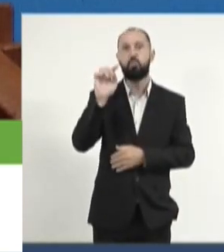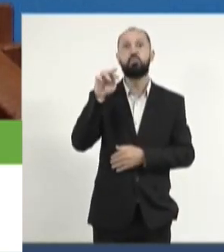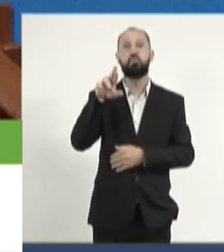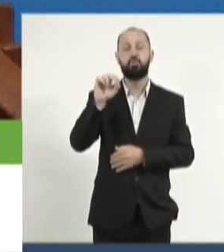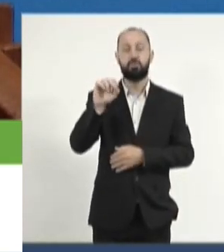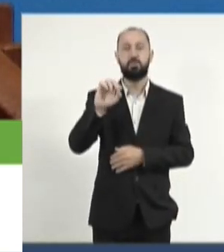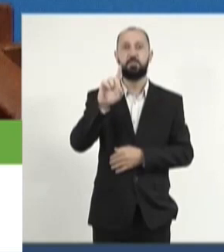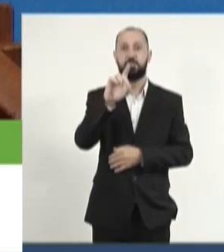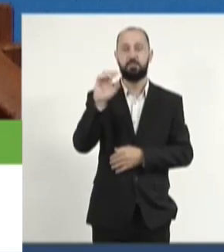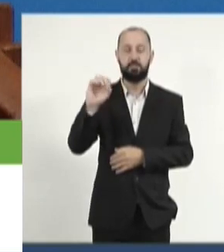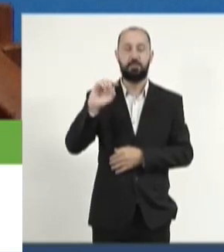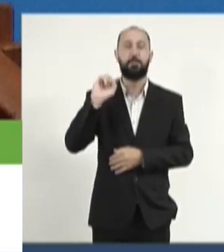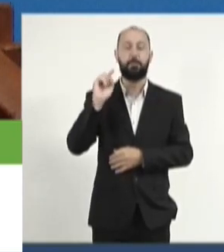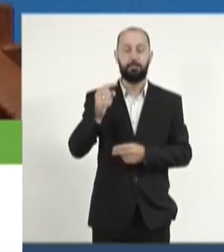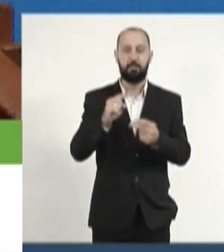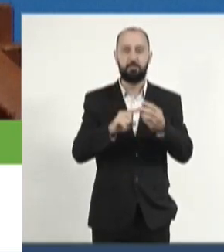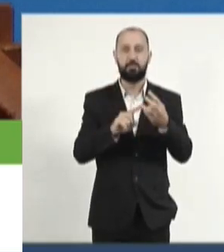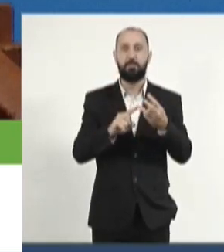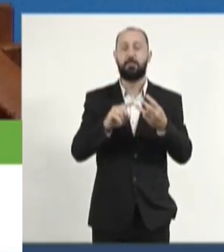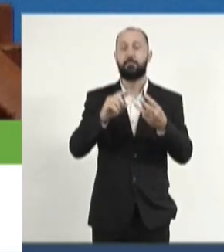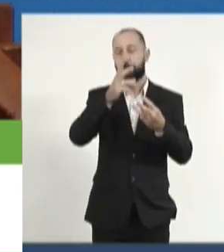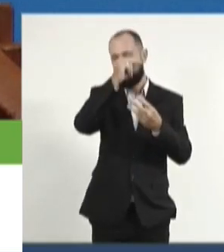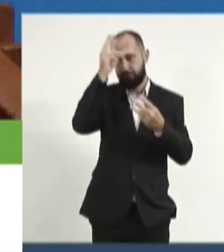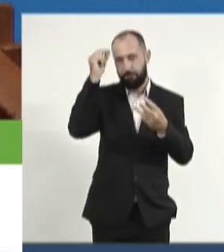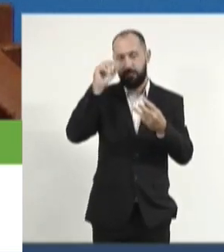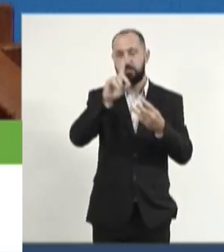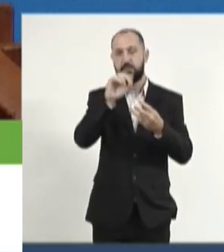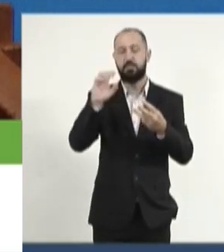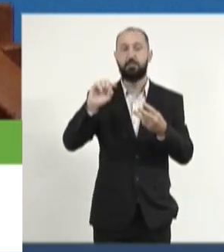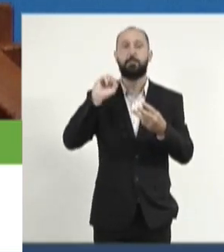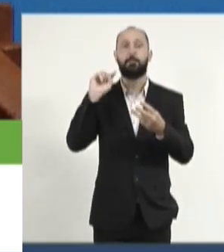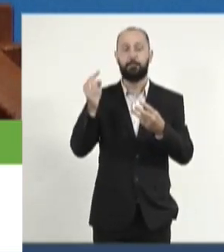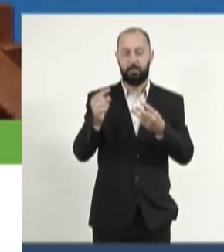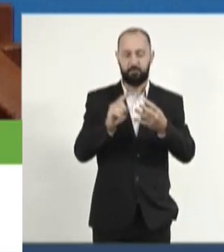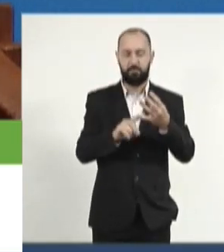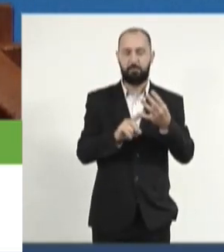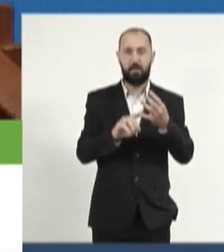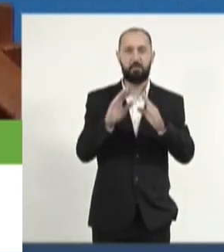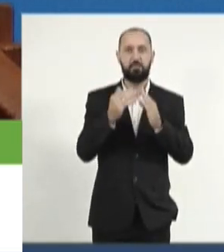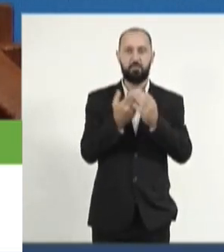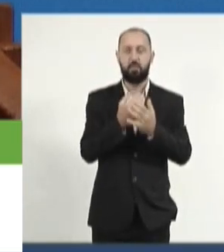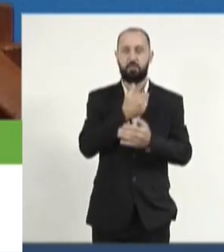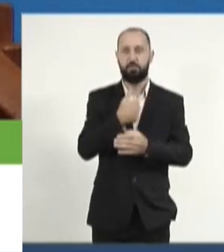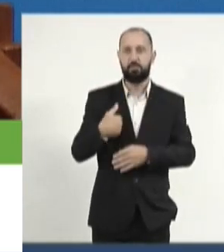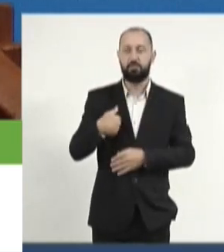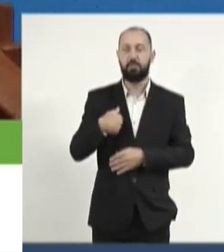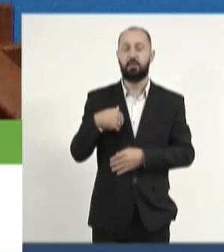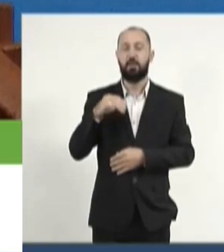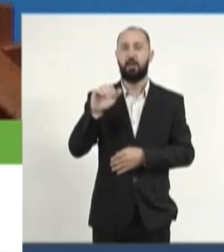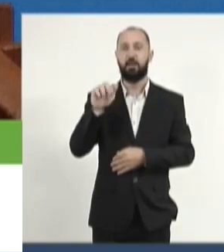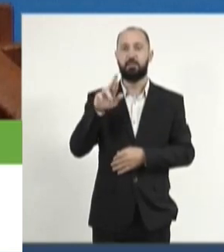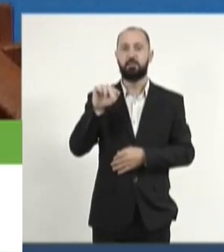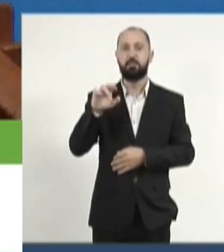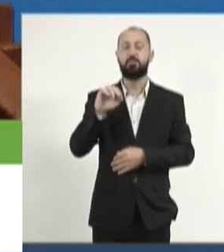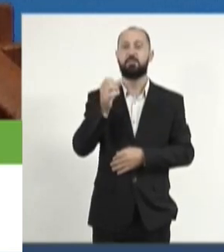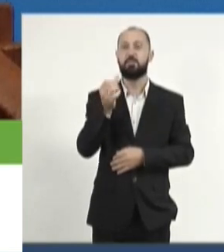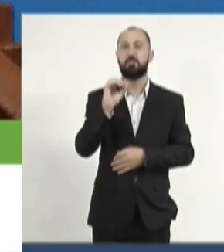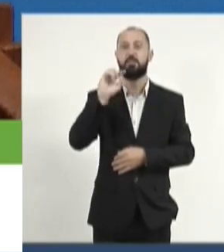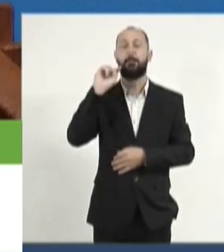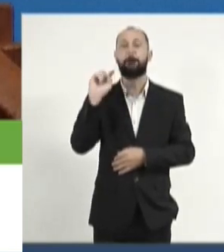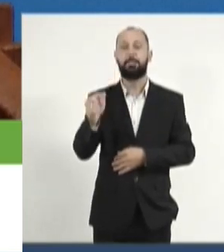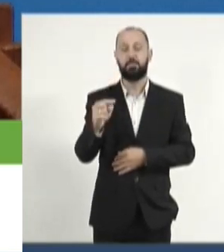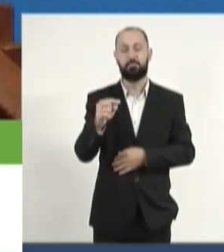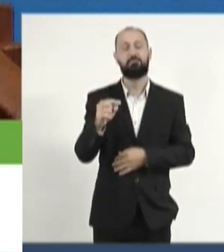mil. A escola municipal Dona Maria Paula, R$100 mil. E a escola estadual Aracilda receberá R$60